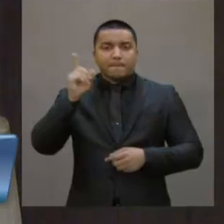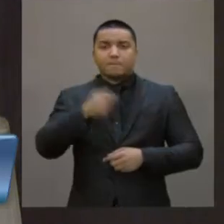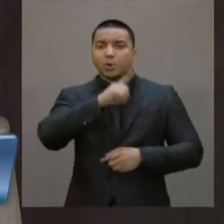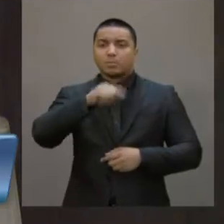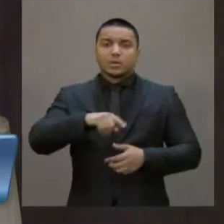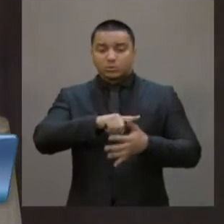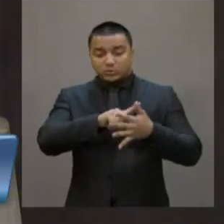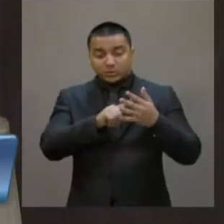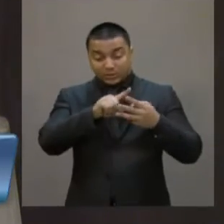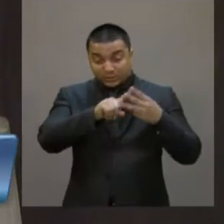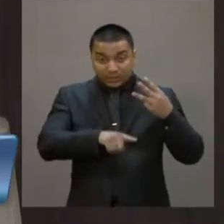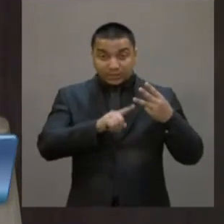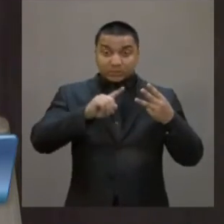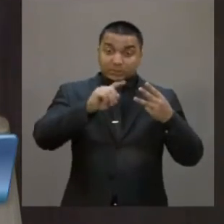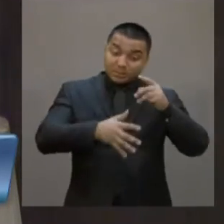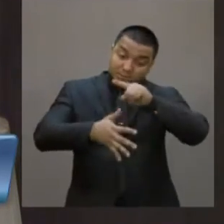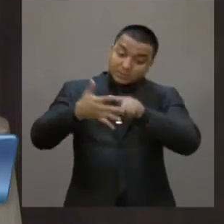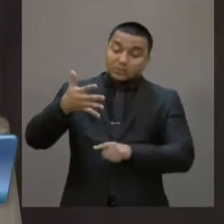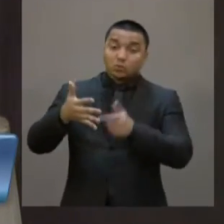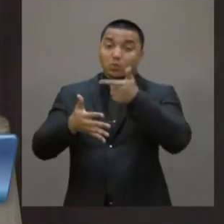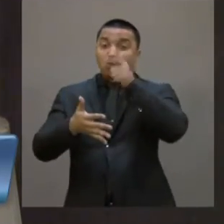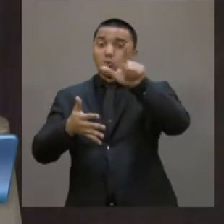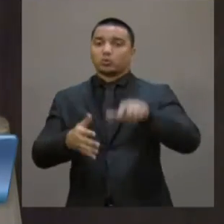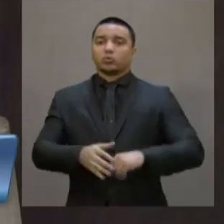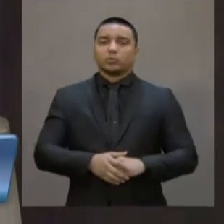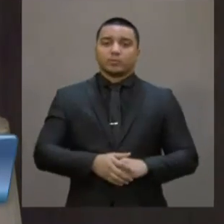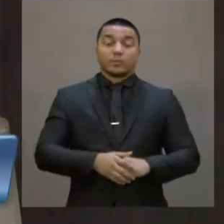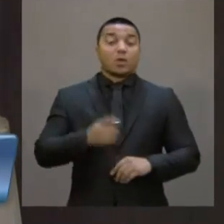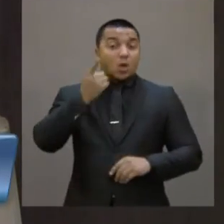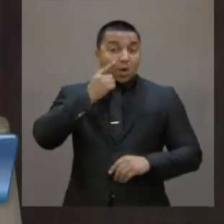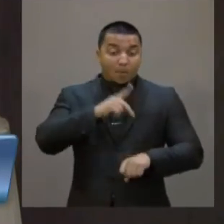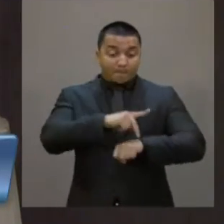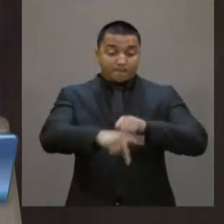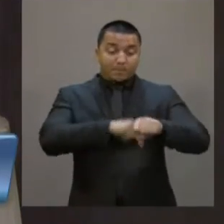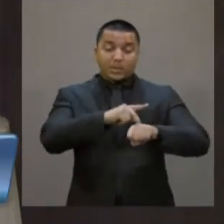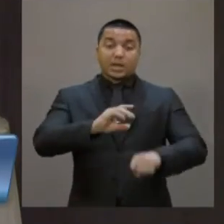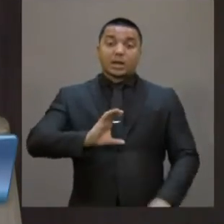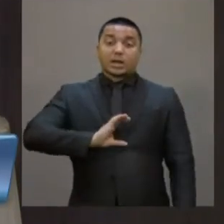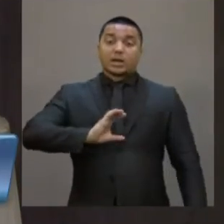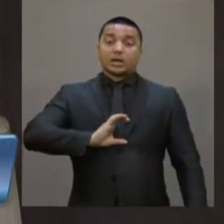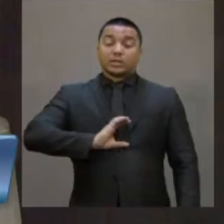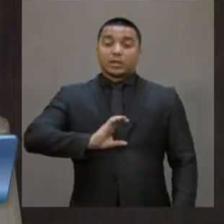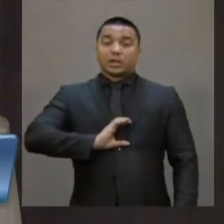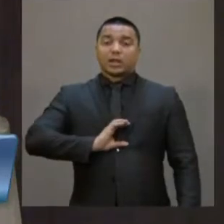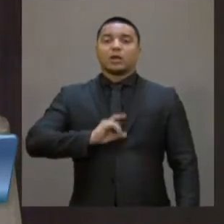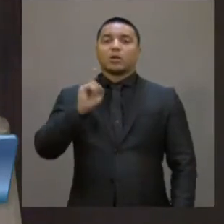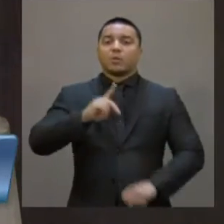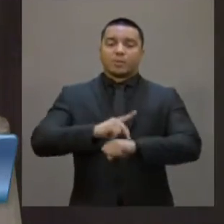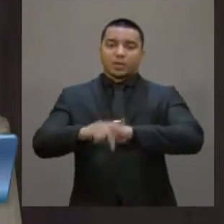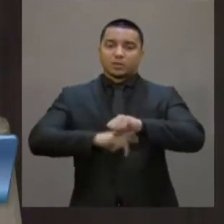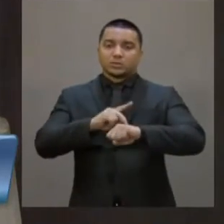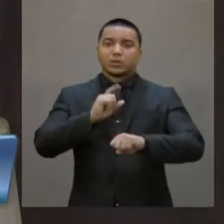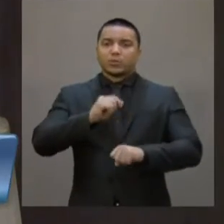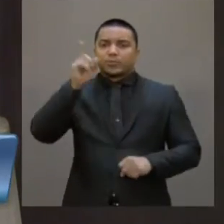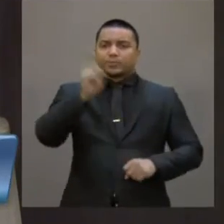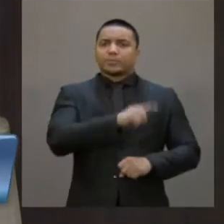mais 5 neonicotinoides. O Canadá agora está discutindo o banimento dos neonicotinoides.